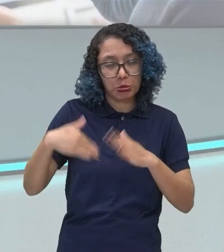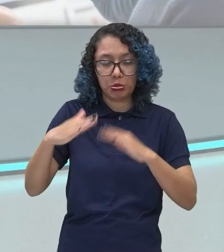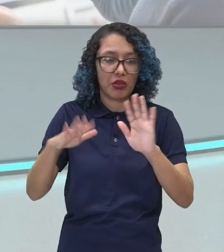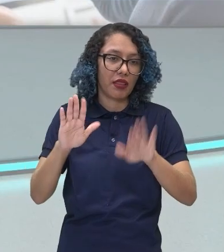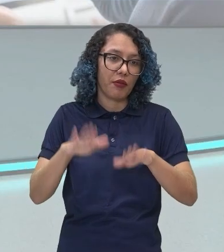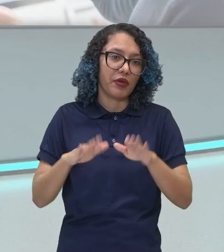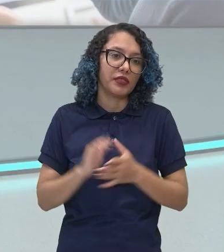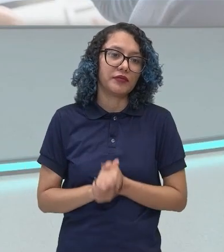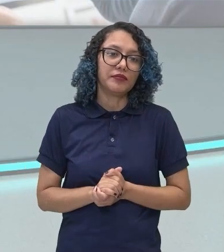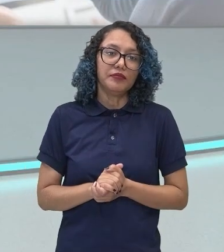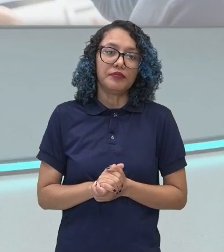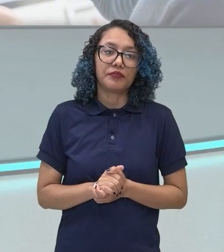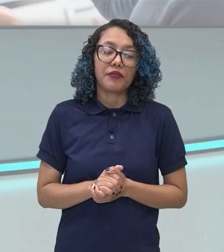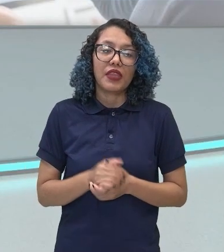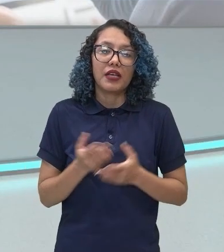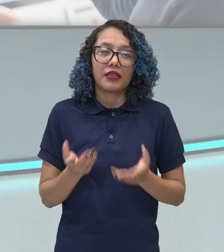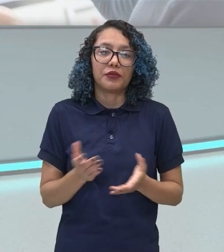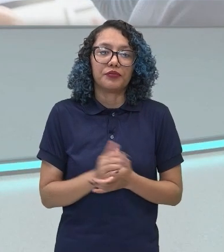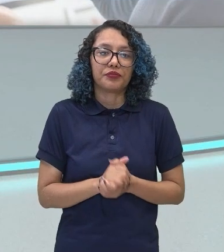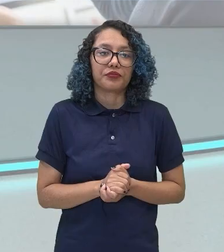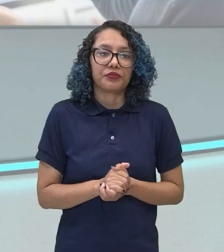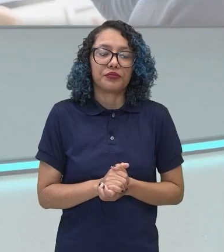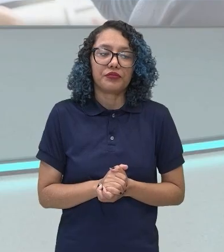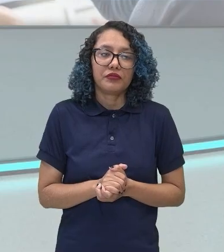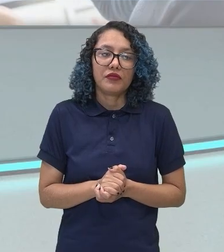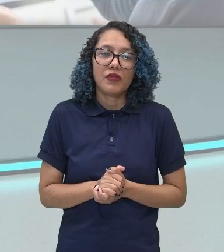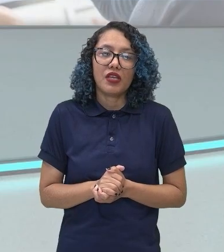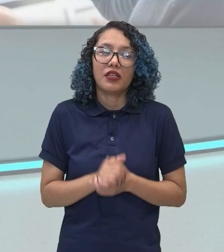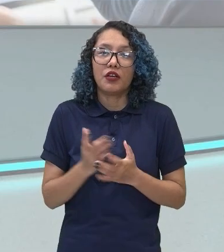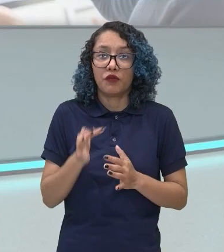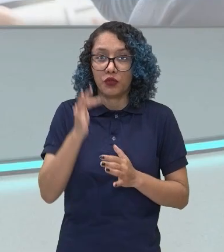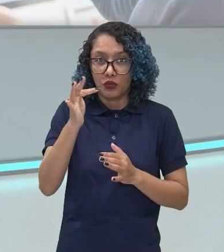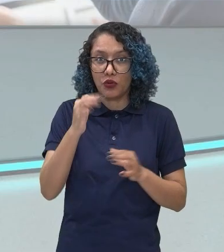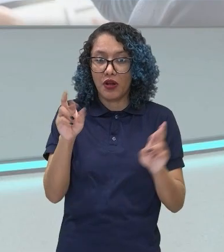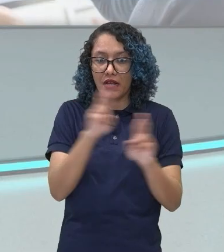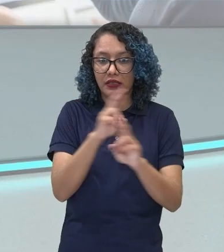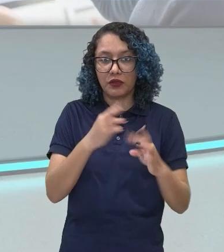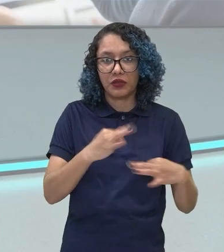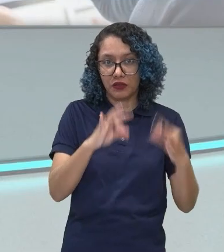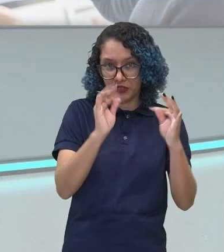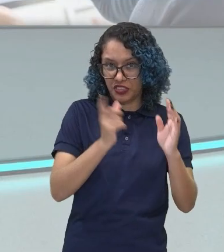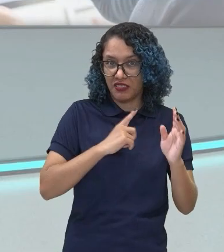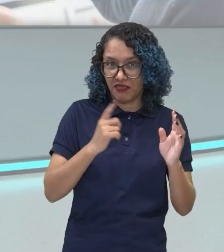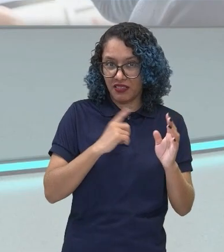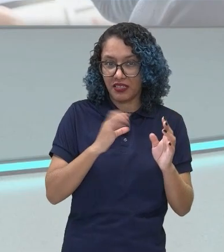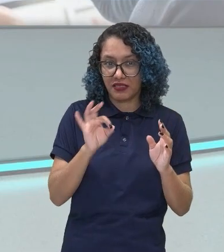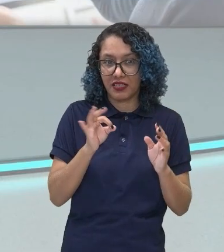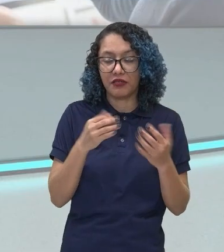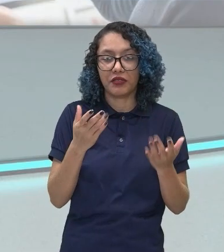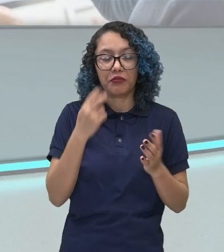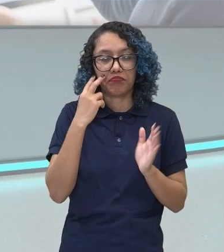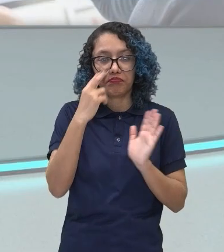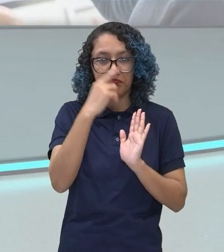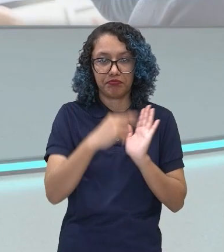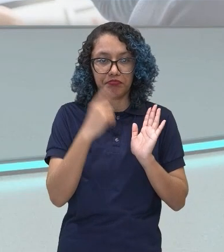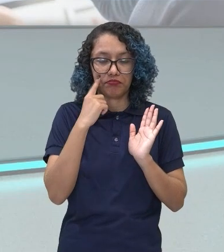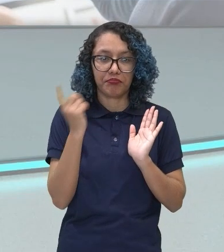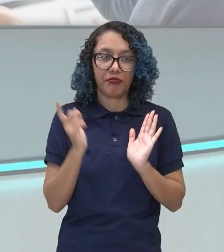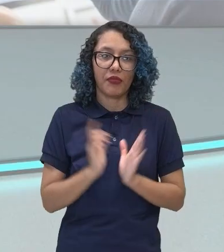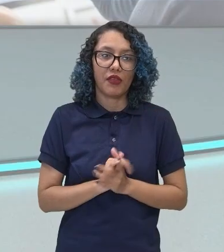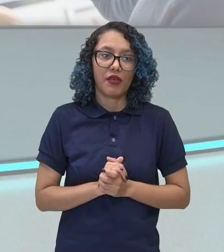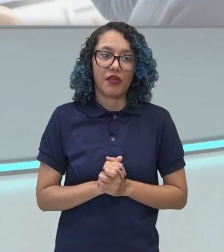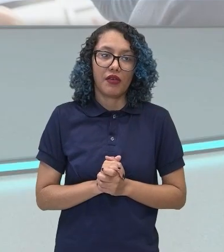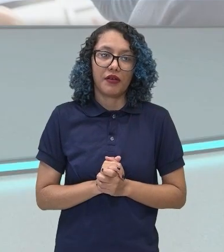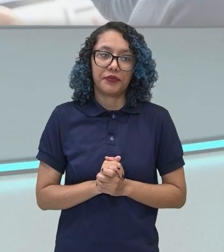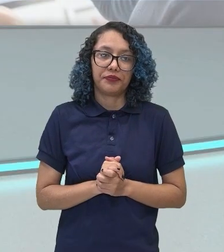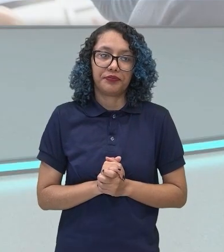desse futuro, nós estamos falando muito sobre tecnologia. Aí nós temos aqui AI and the future of work. Então, o